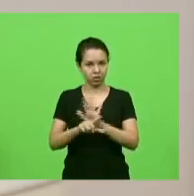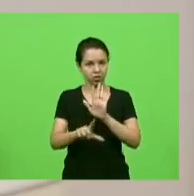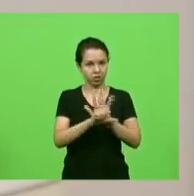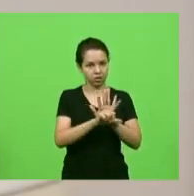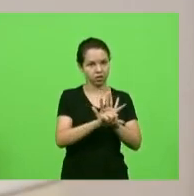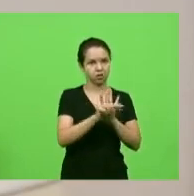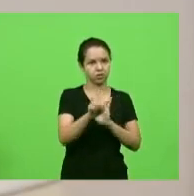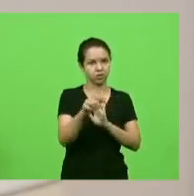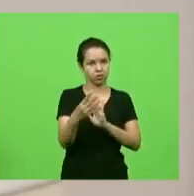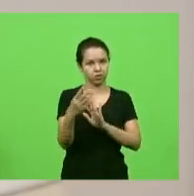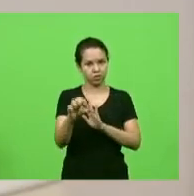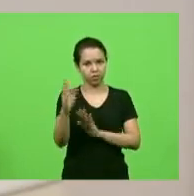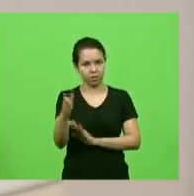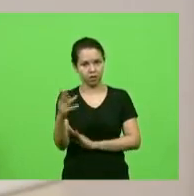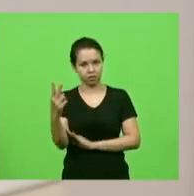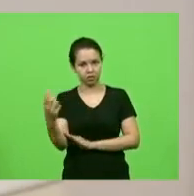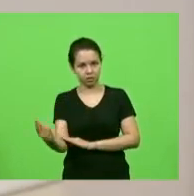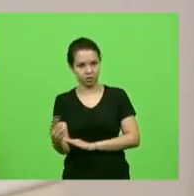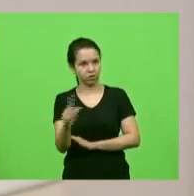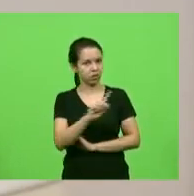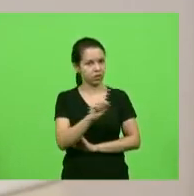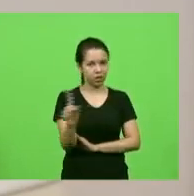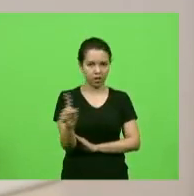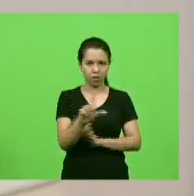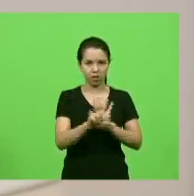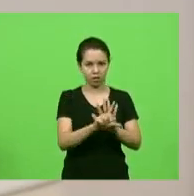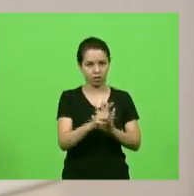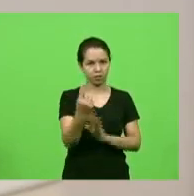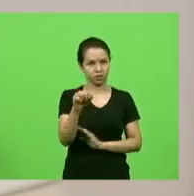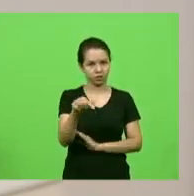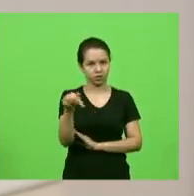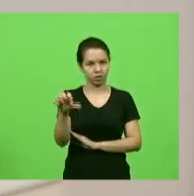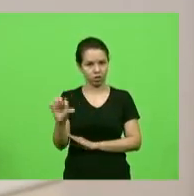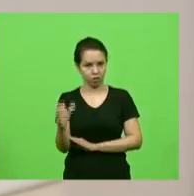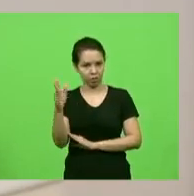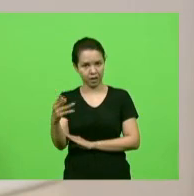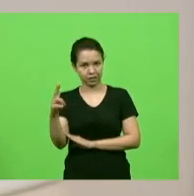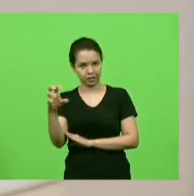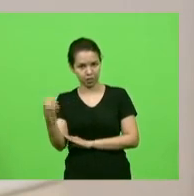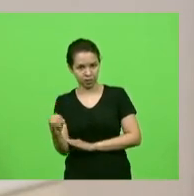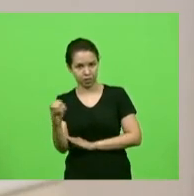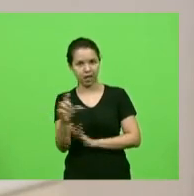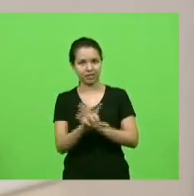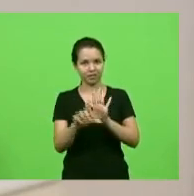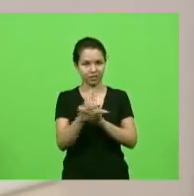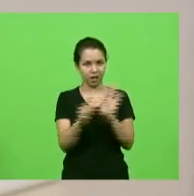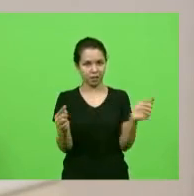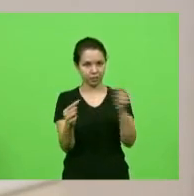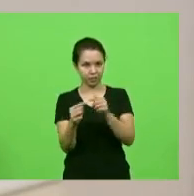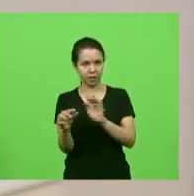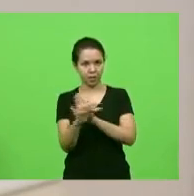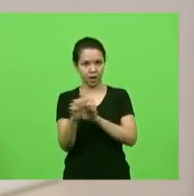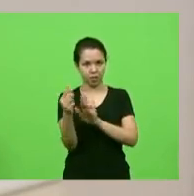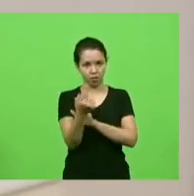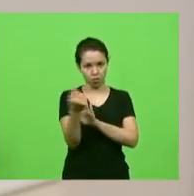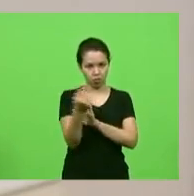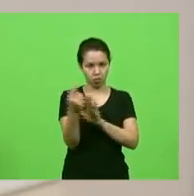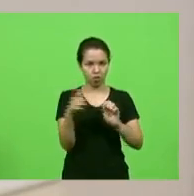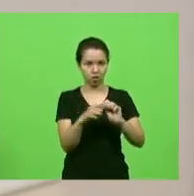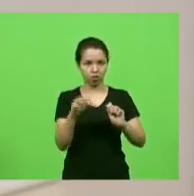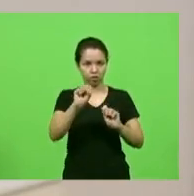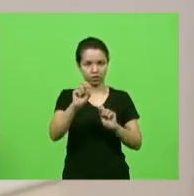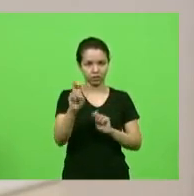8.429/92 e não a Lei 1.079/50, a legislação aplicável ao parágrafo único do artigo 85